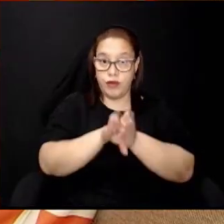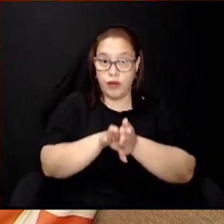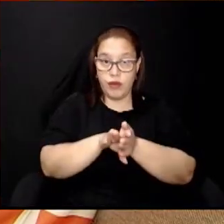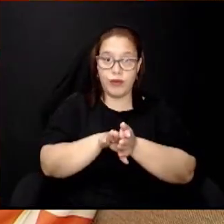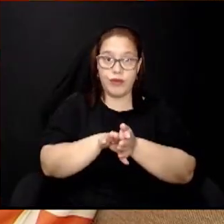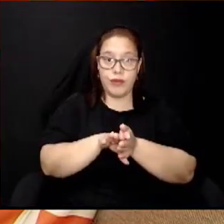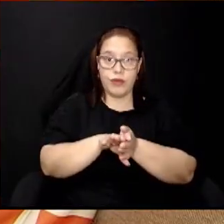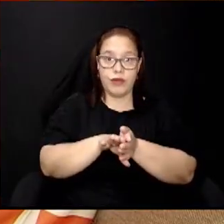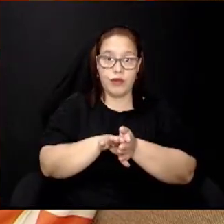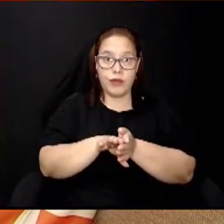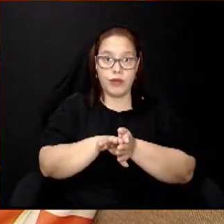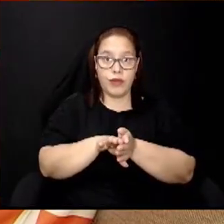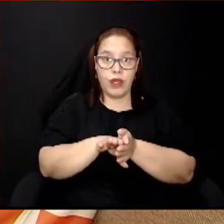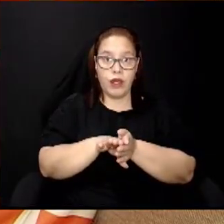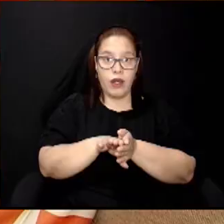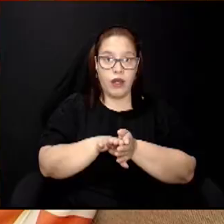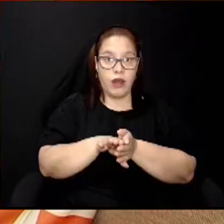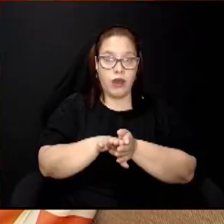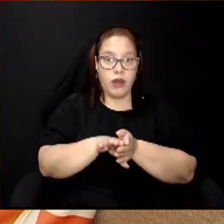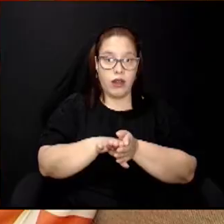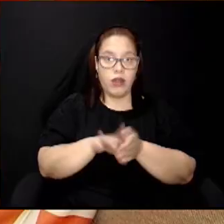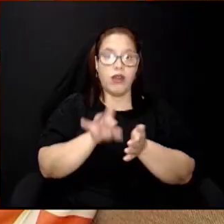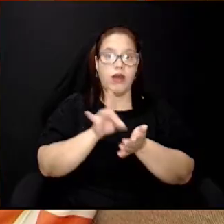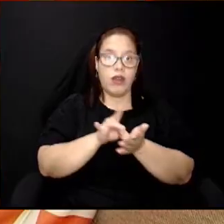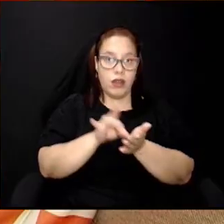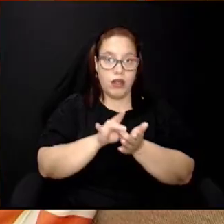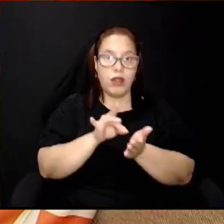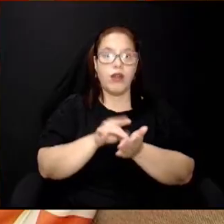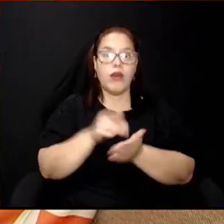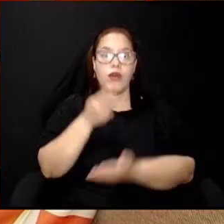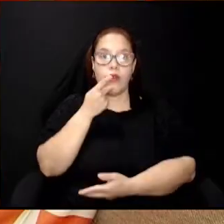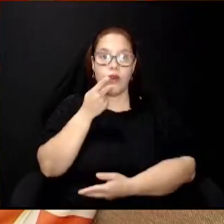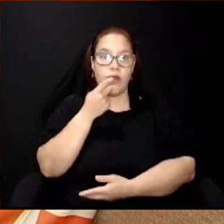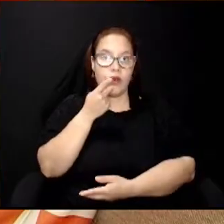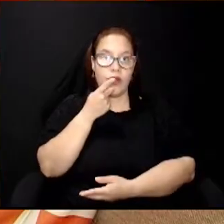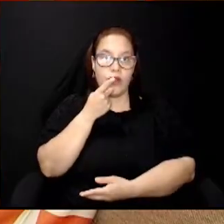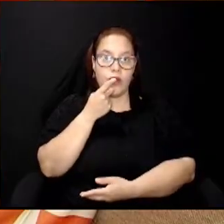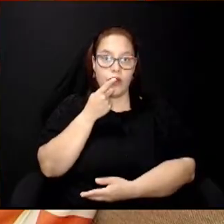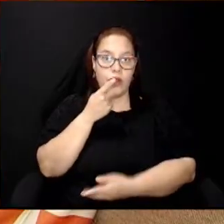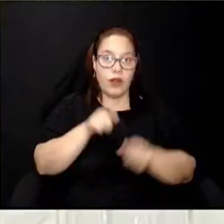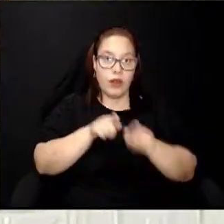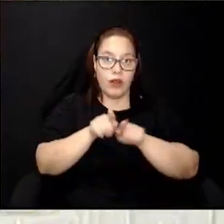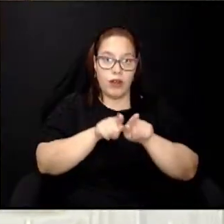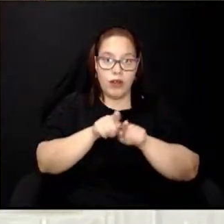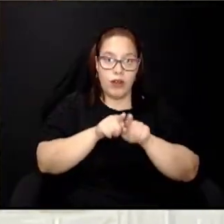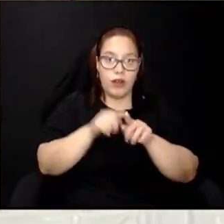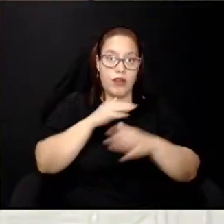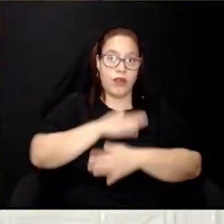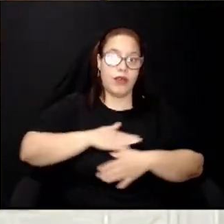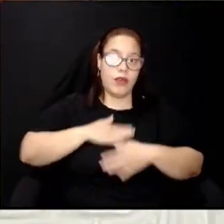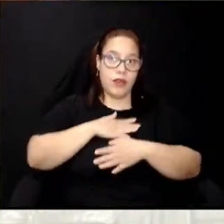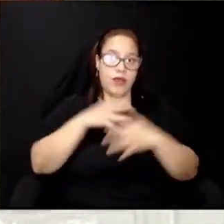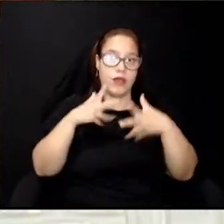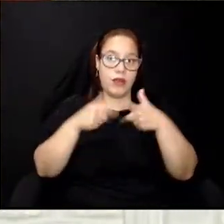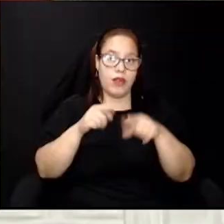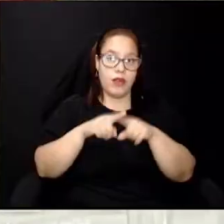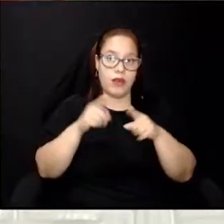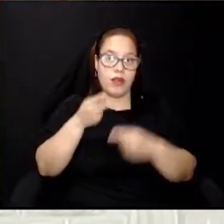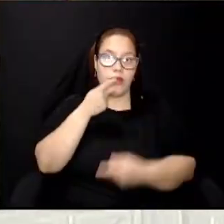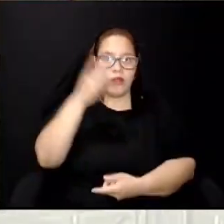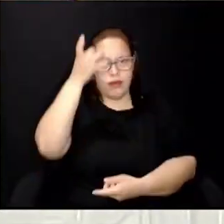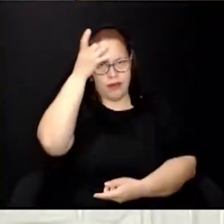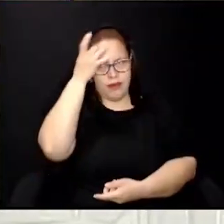E aí vieram, e realmente é isso que você falou, né? Eu falo que gêmeos é a coisa mais gostosa do mundo, mas quem fala que é fácil,